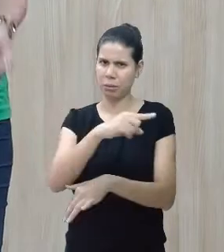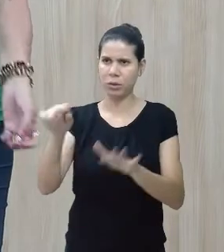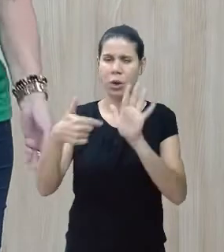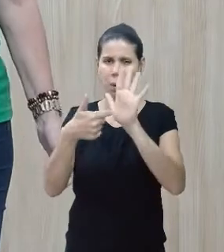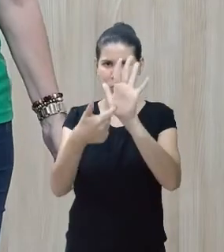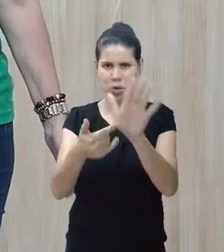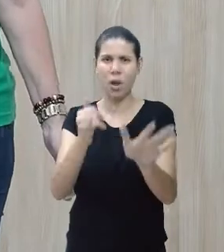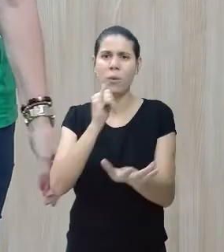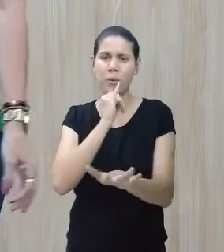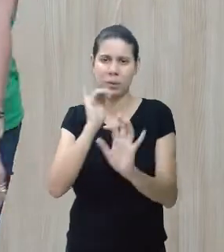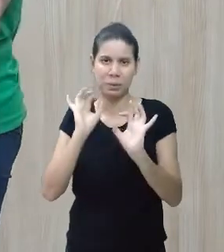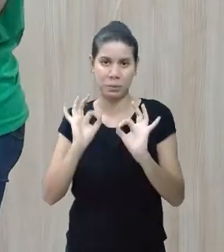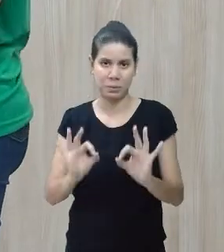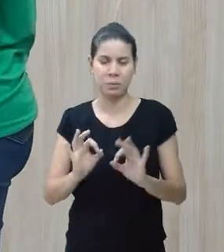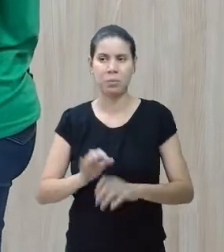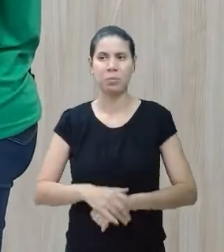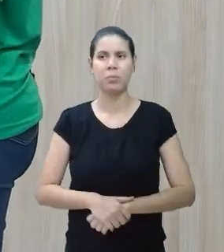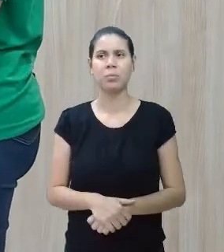para vocês.